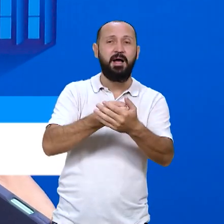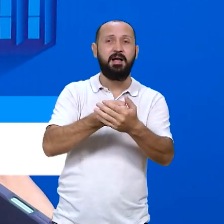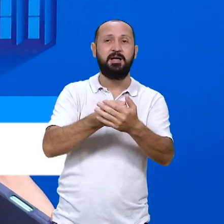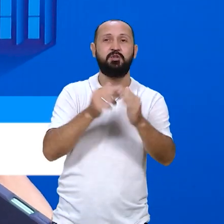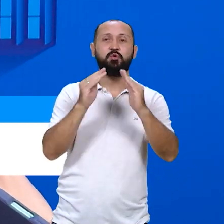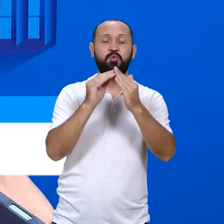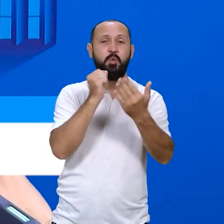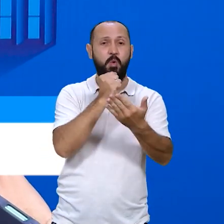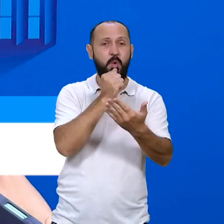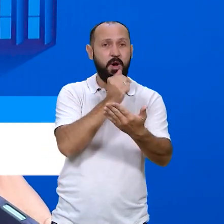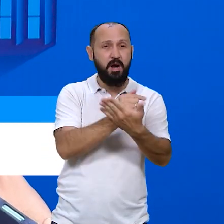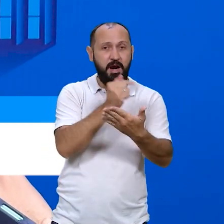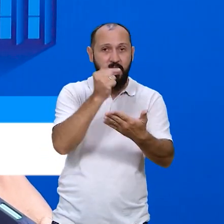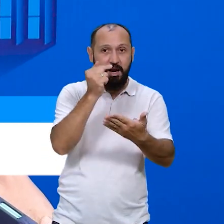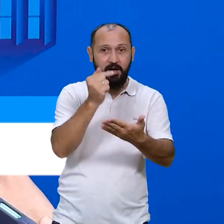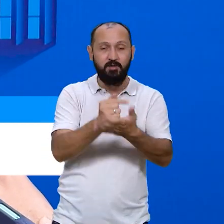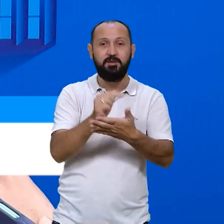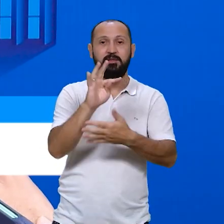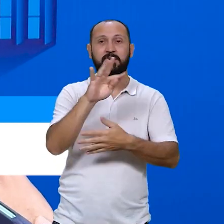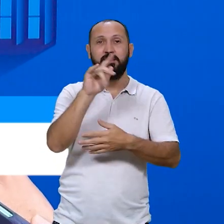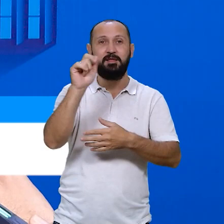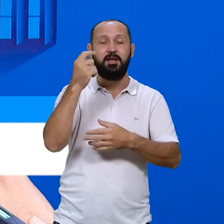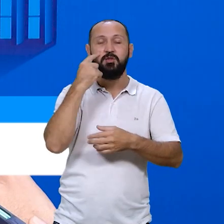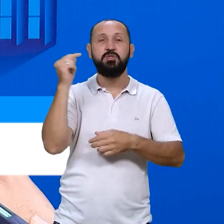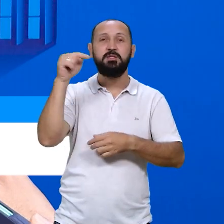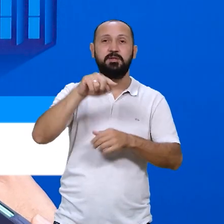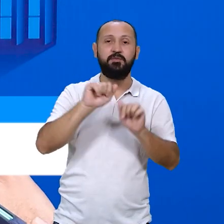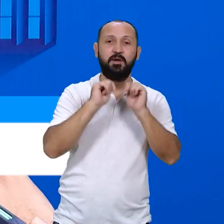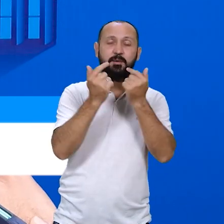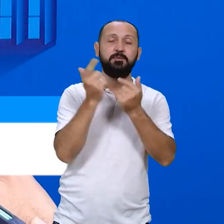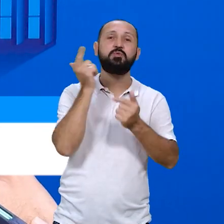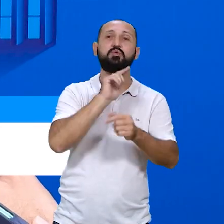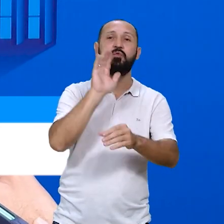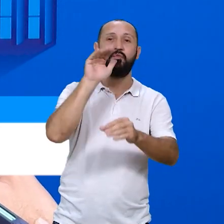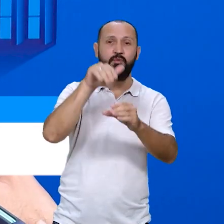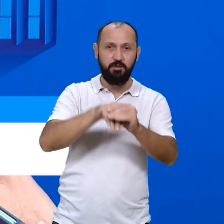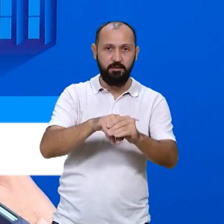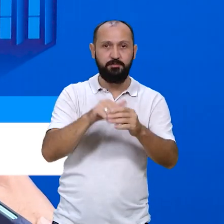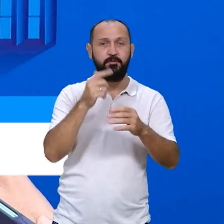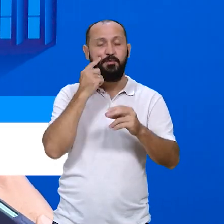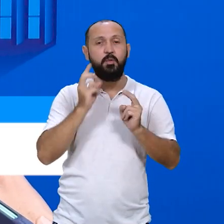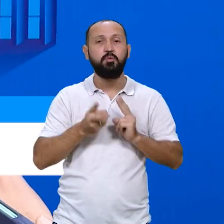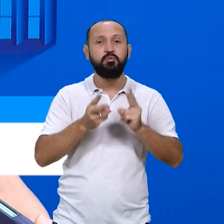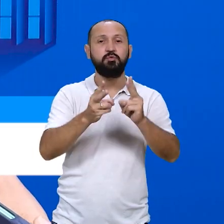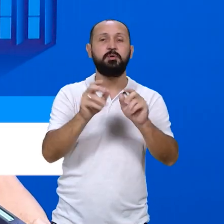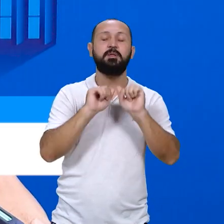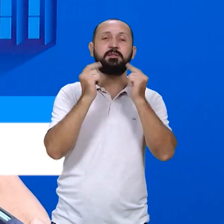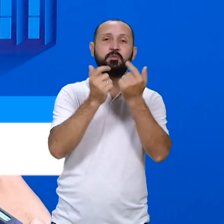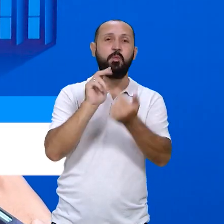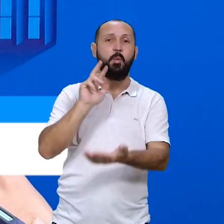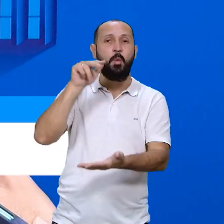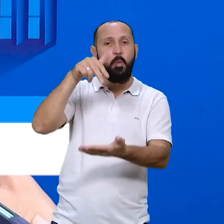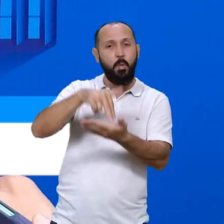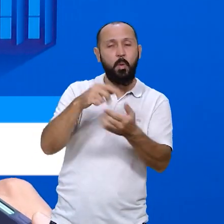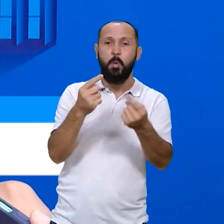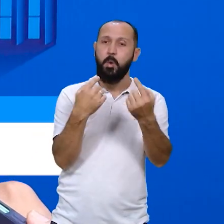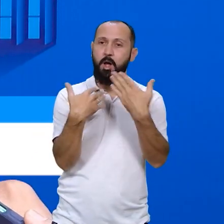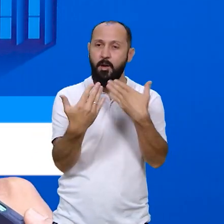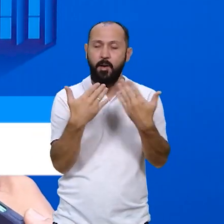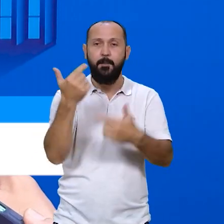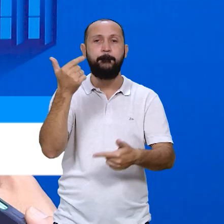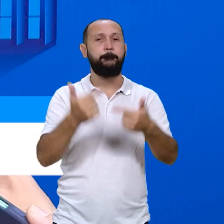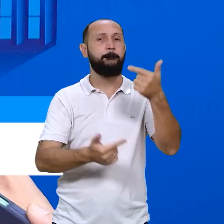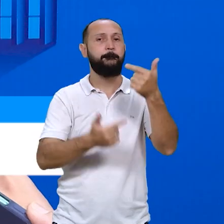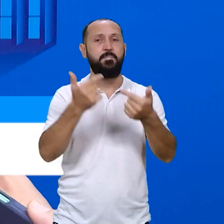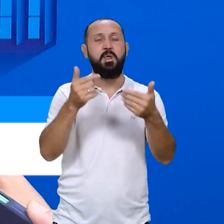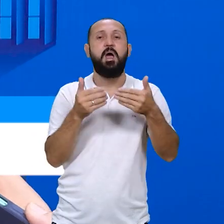das taxas cartorárias, que a gente espera que esse projeto venha para a Assembleia e a gente possa votar. Então, manter a Assembleia como protagonista